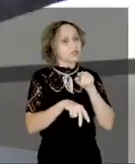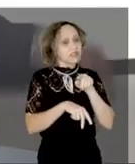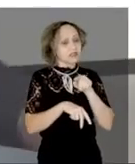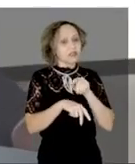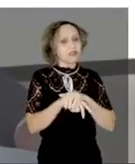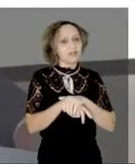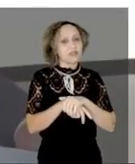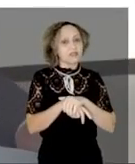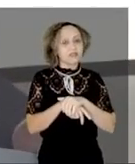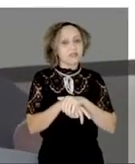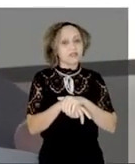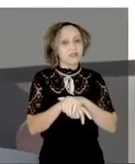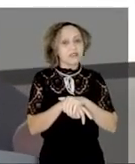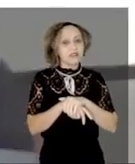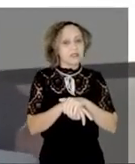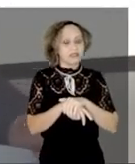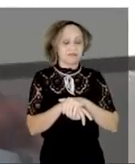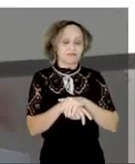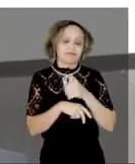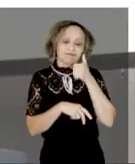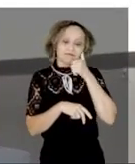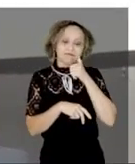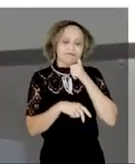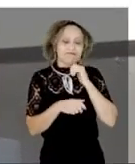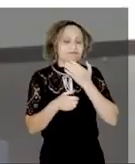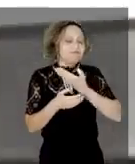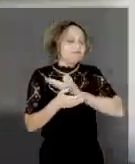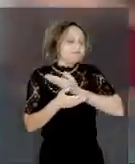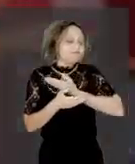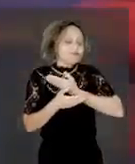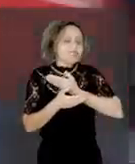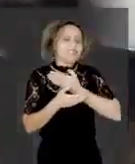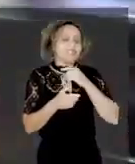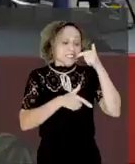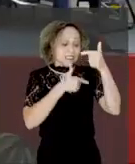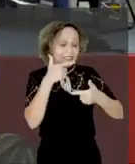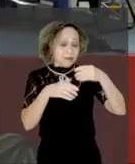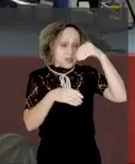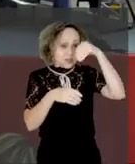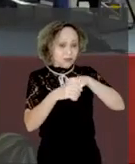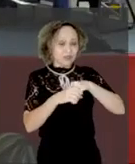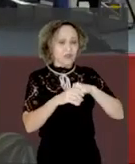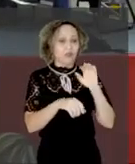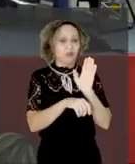presidente Lula. Seja bem-vinda, Bela Camelo, ao Sindicato dos Metalúrgicos da ABC.